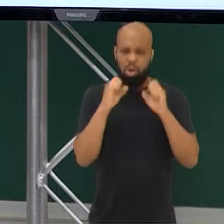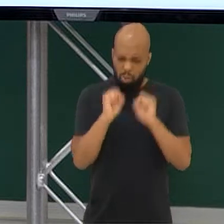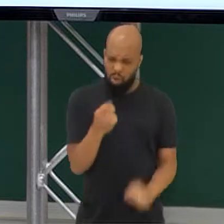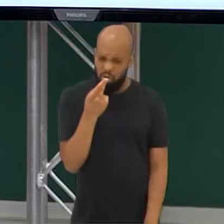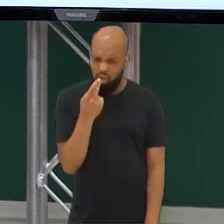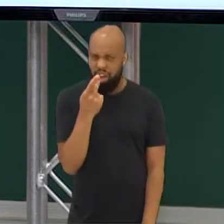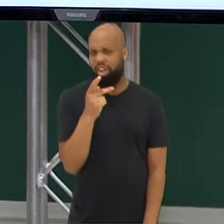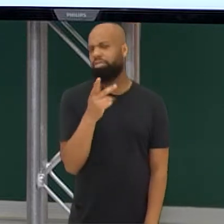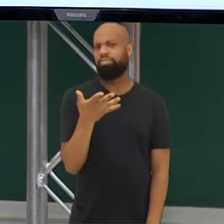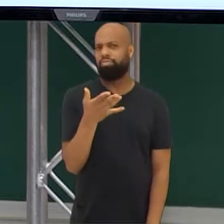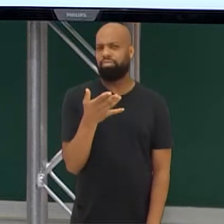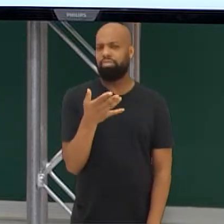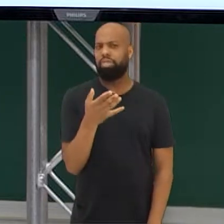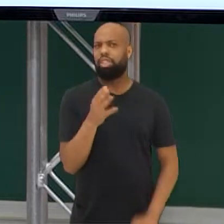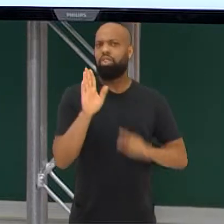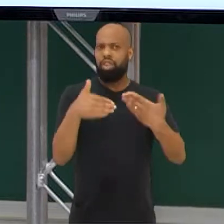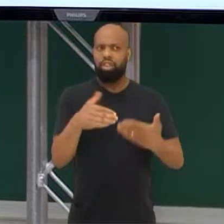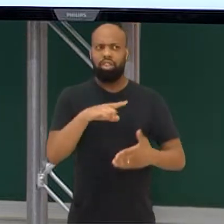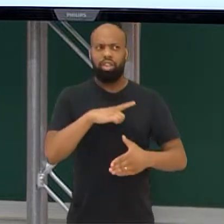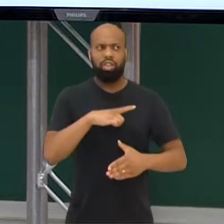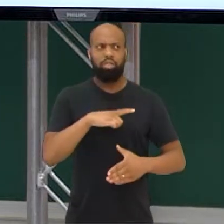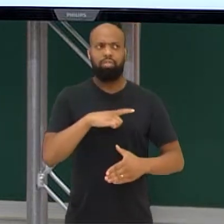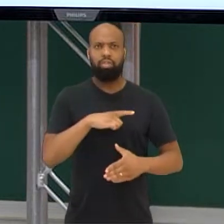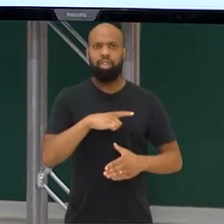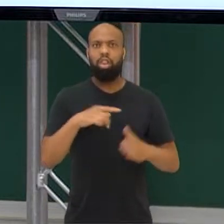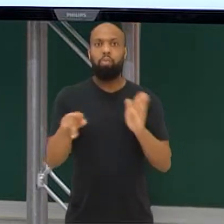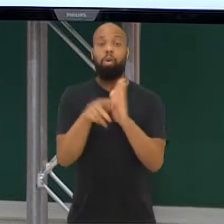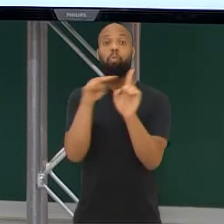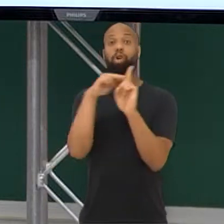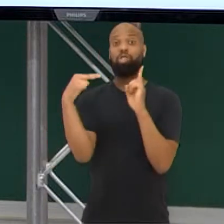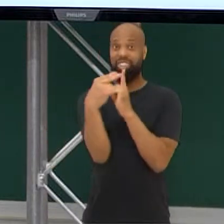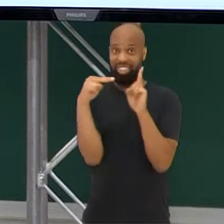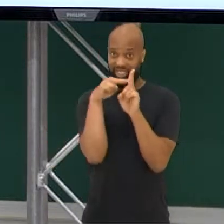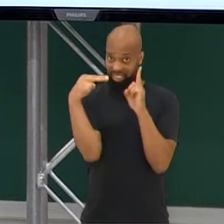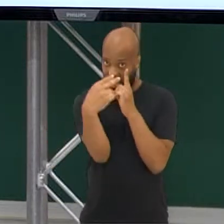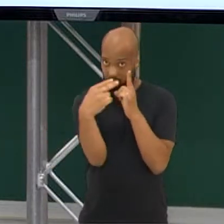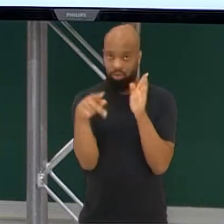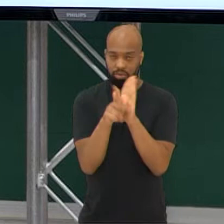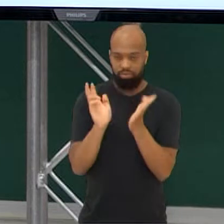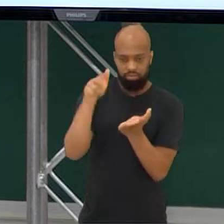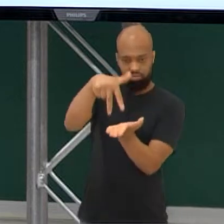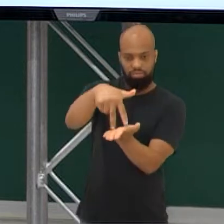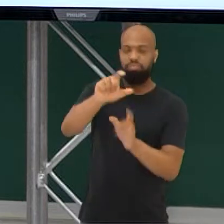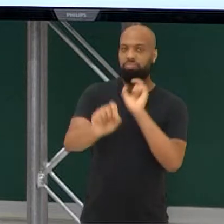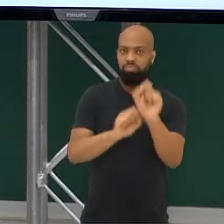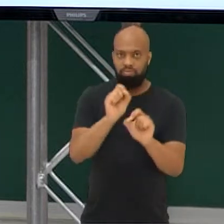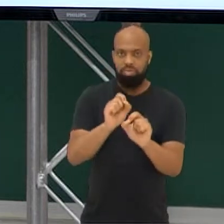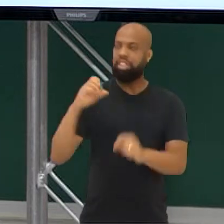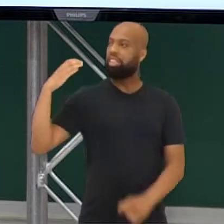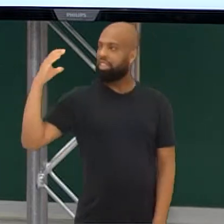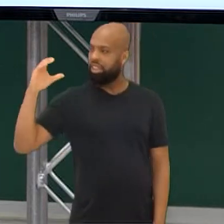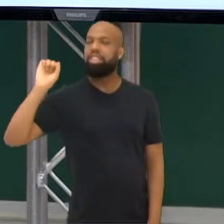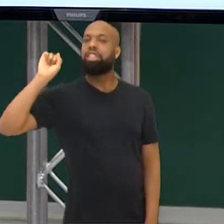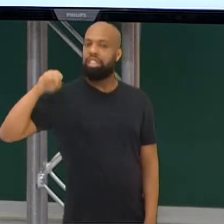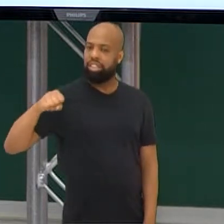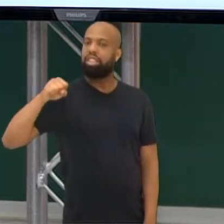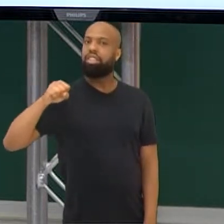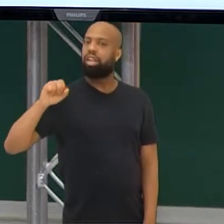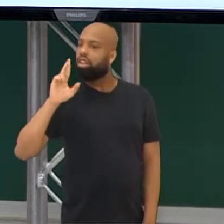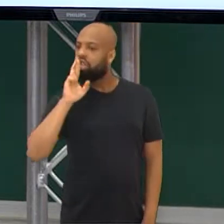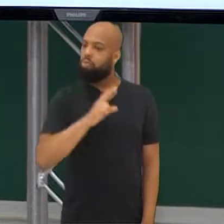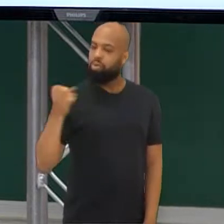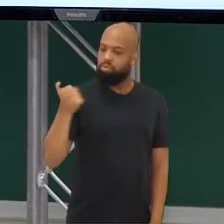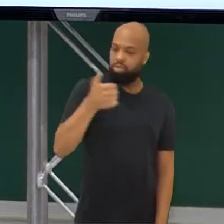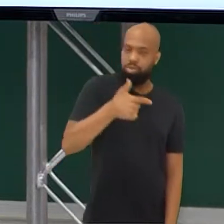afirmar, ao óculos, né, a forma de ver do positivismo, que a ciência, sim, é a resposta acima